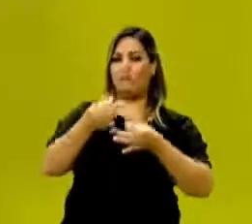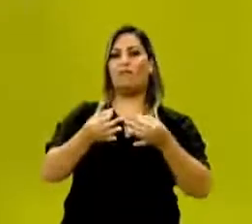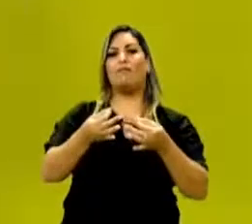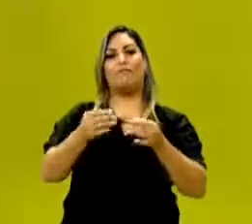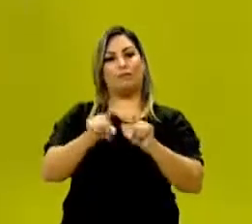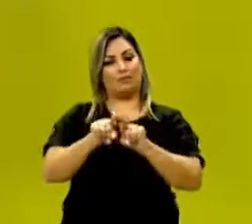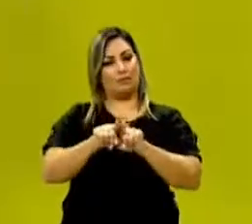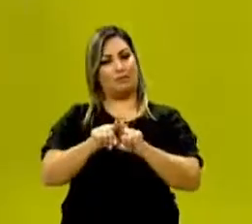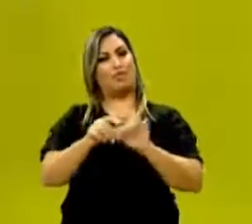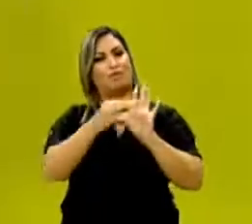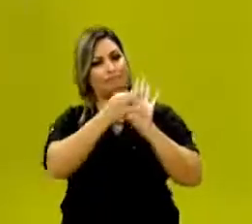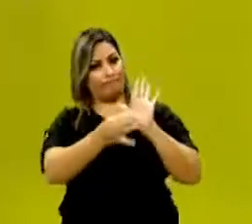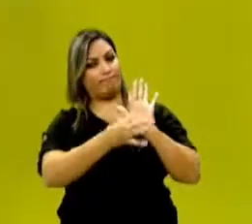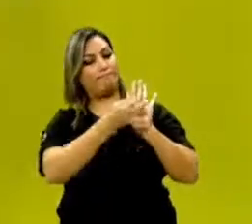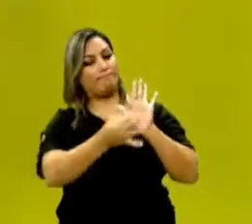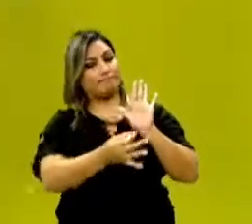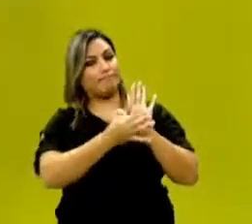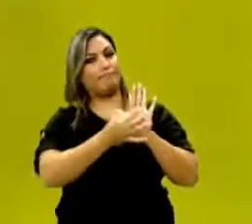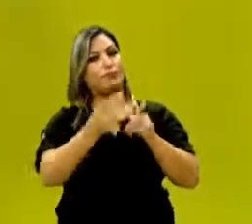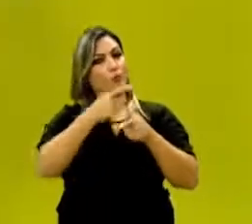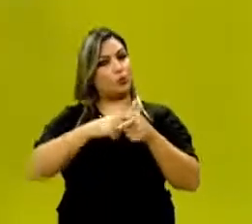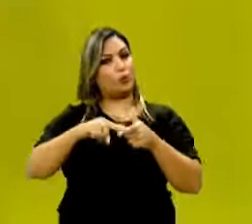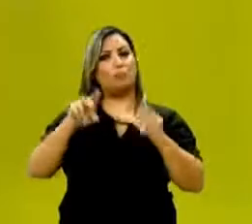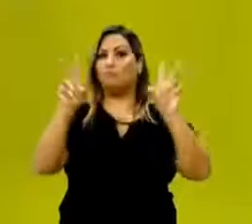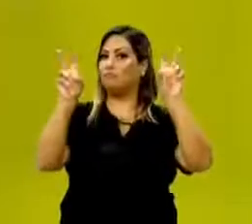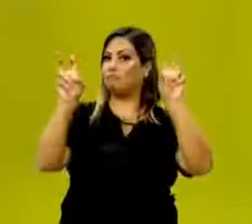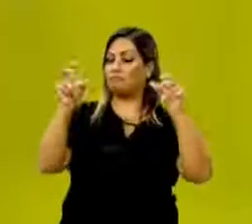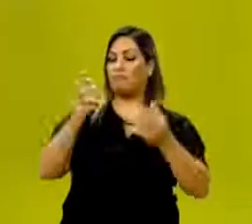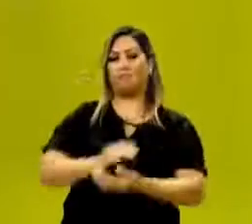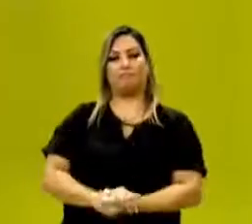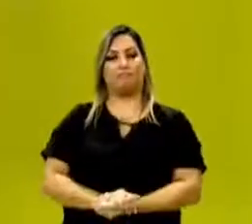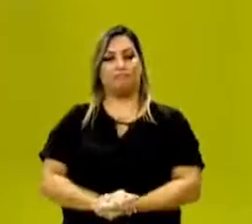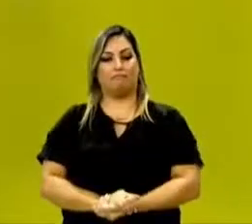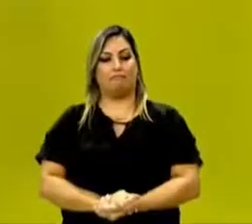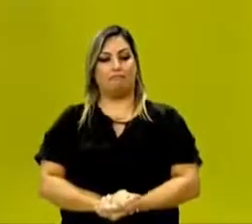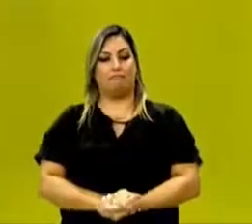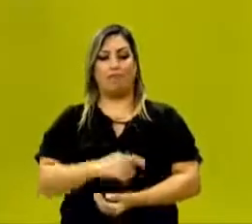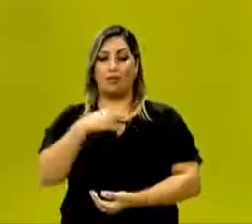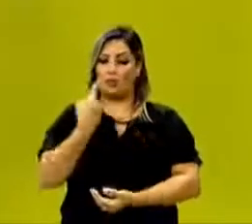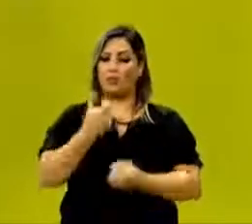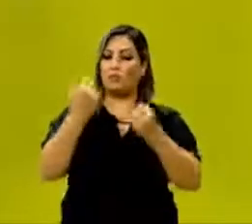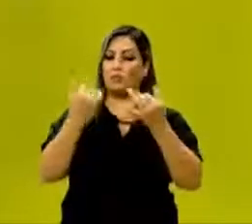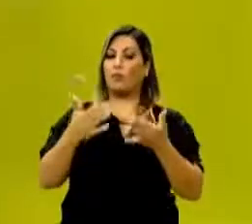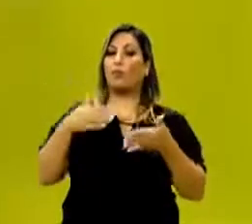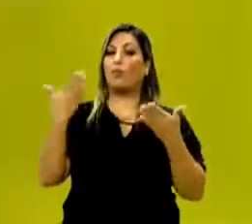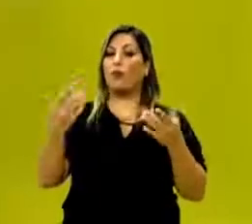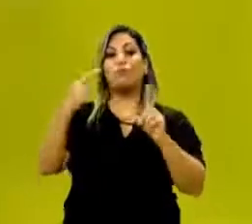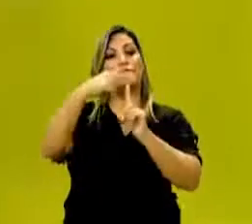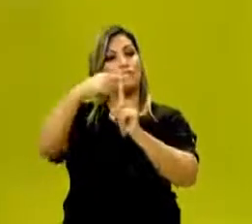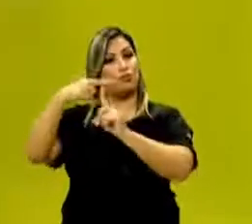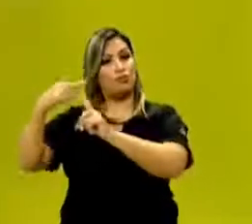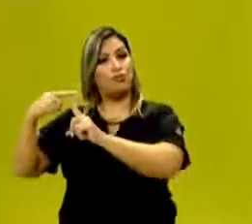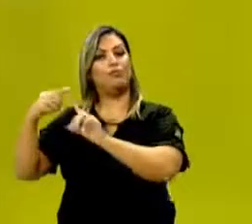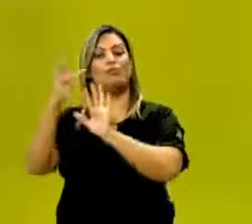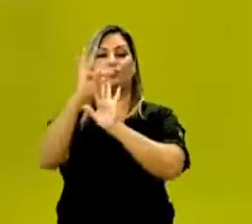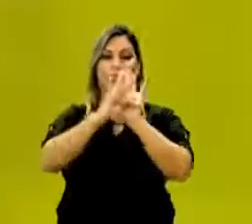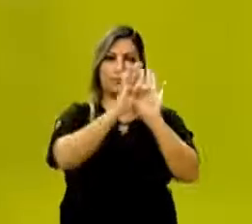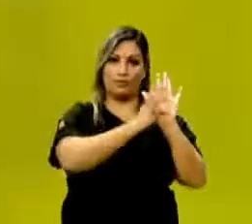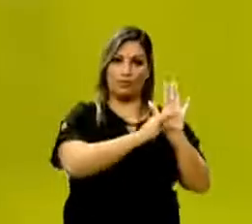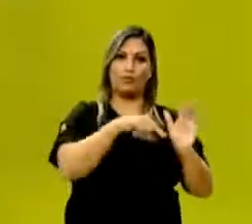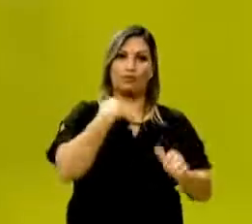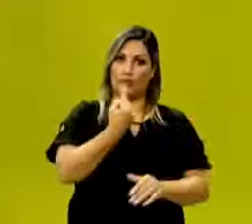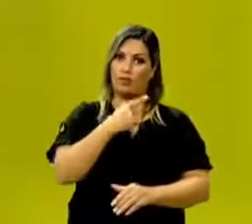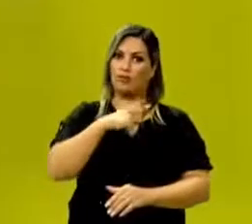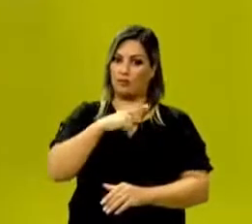uma opinião sobre um determinado assunto. E nós vamos falar quais são os tipos de textos que